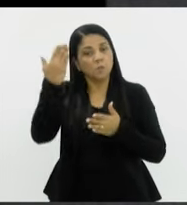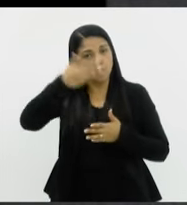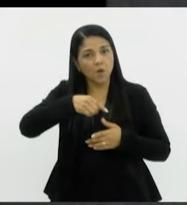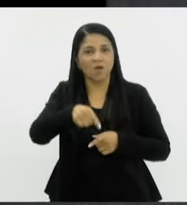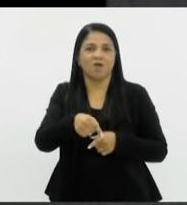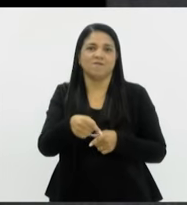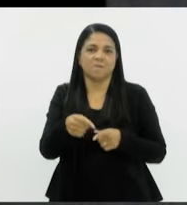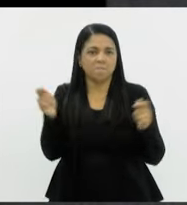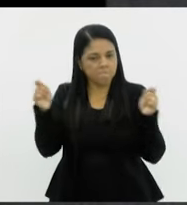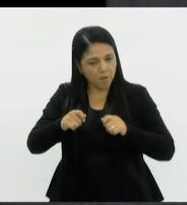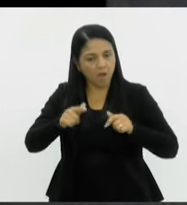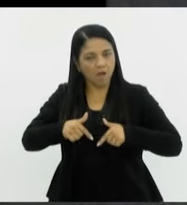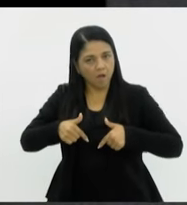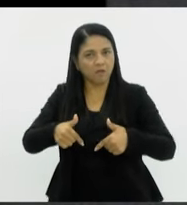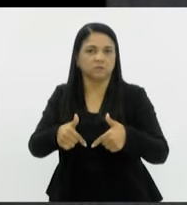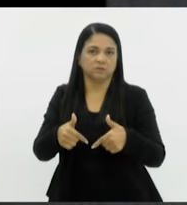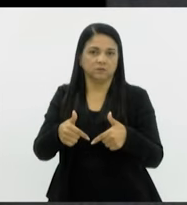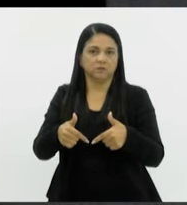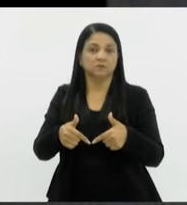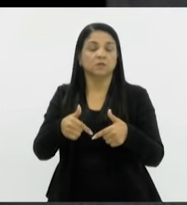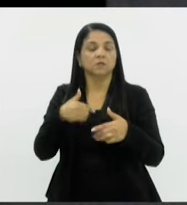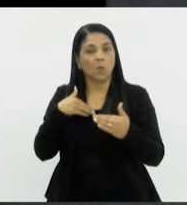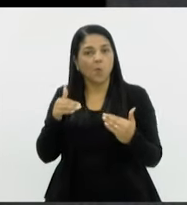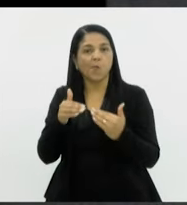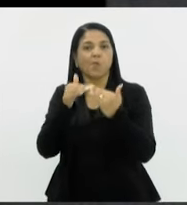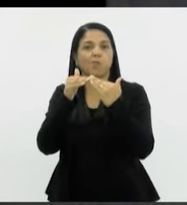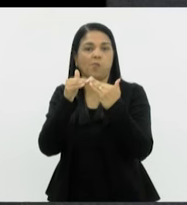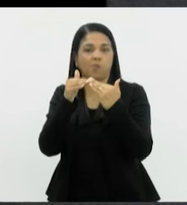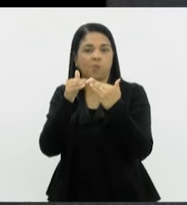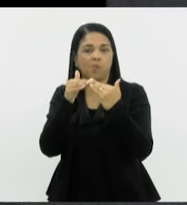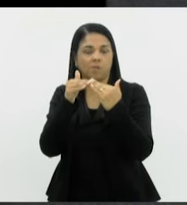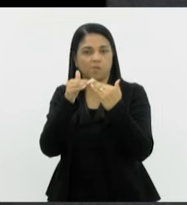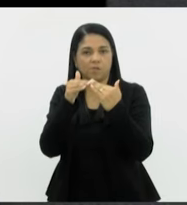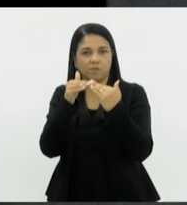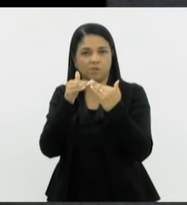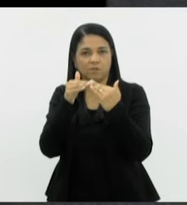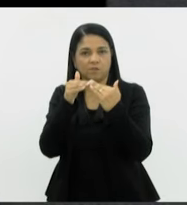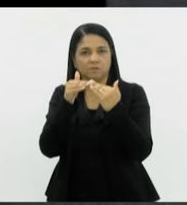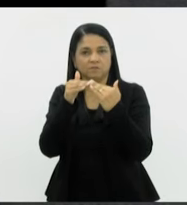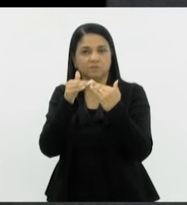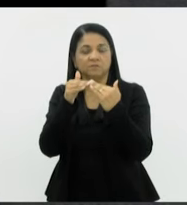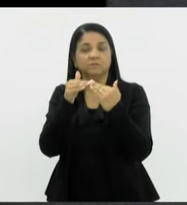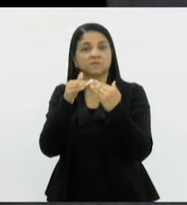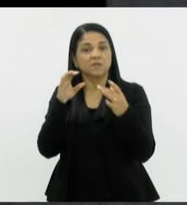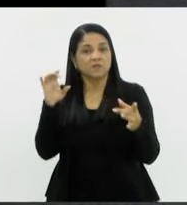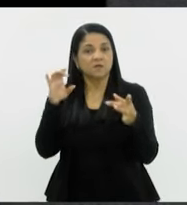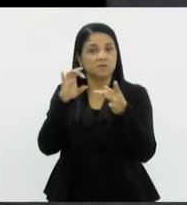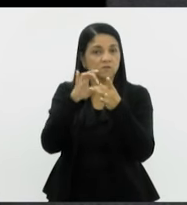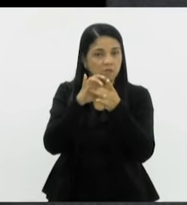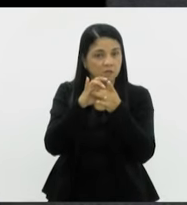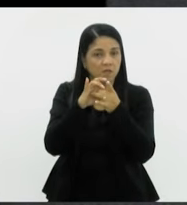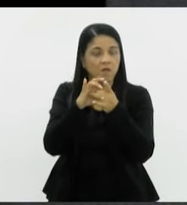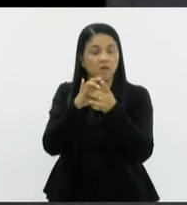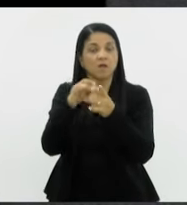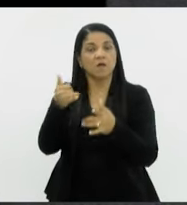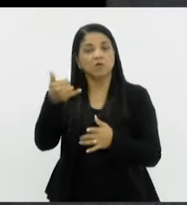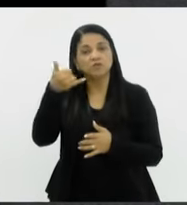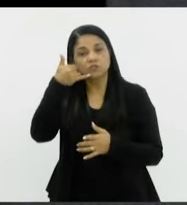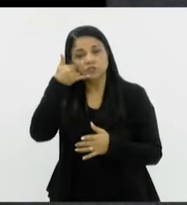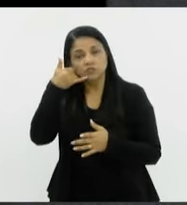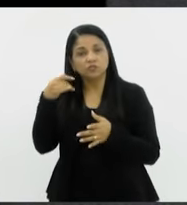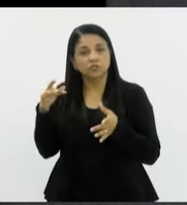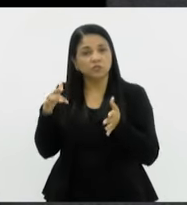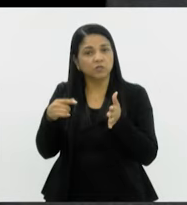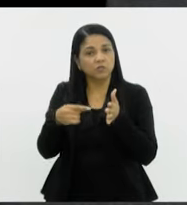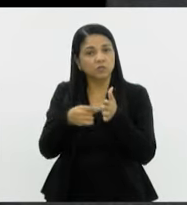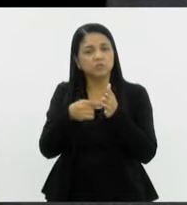somos favoráveis a essa questão de preferência associar isso ao Disque Denúncia, que já tem uma